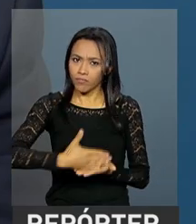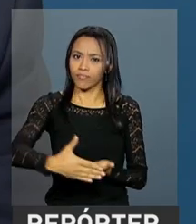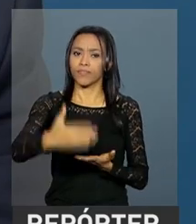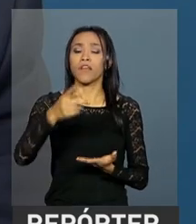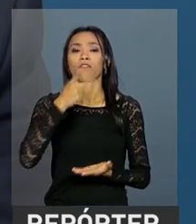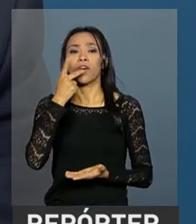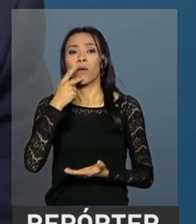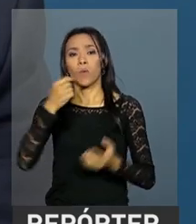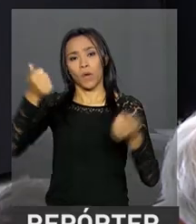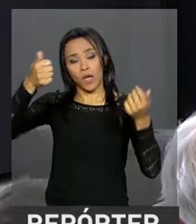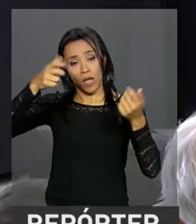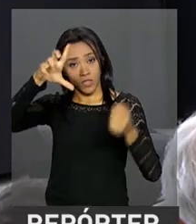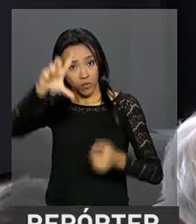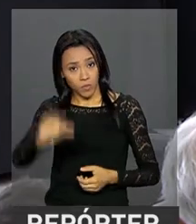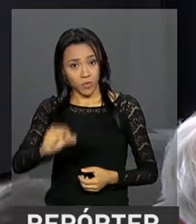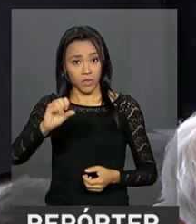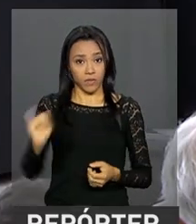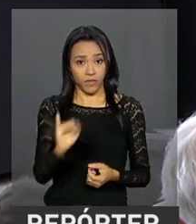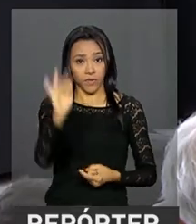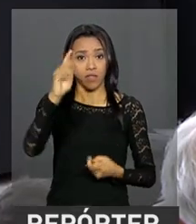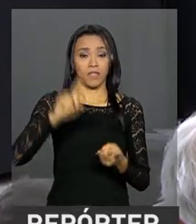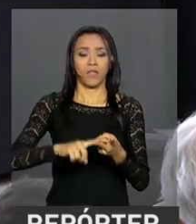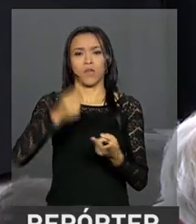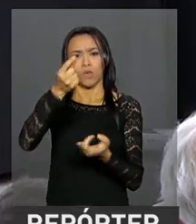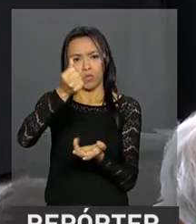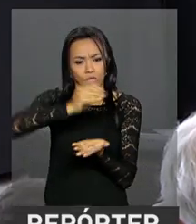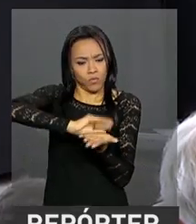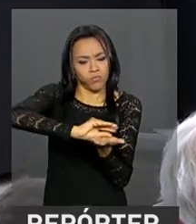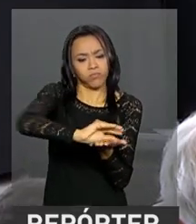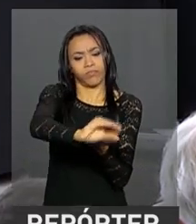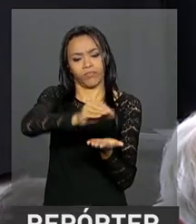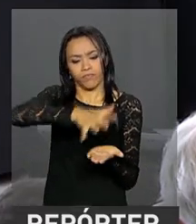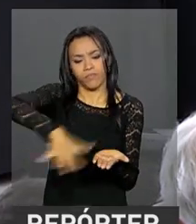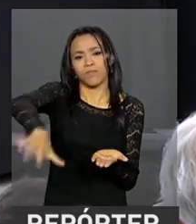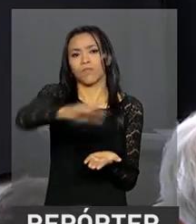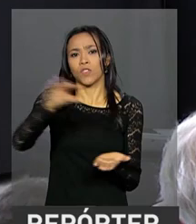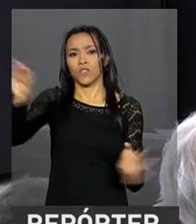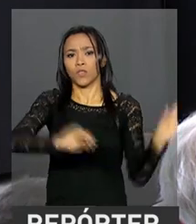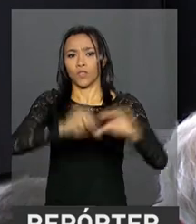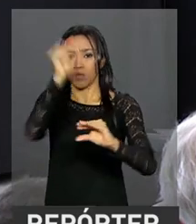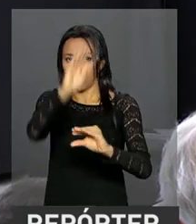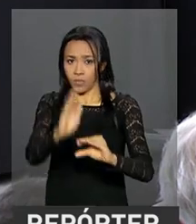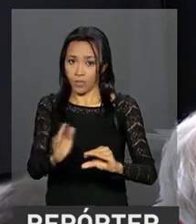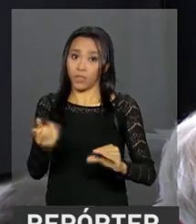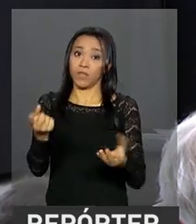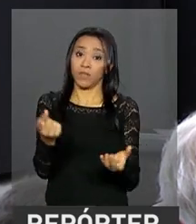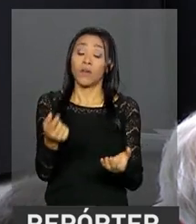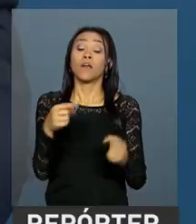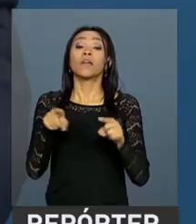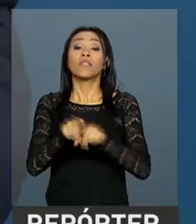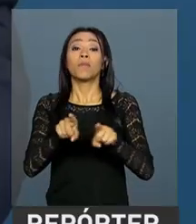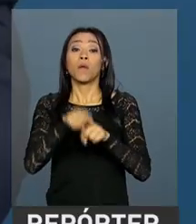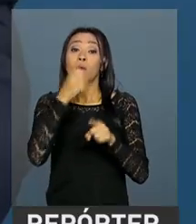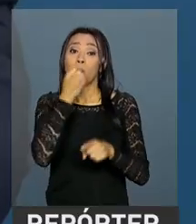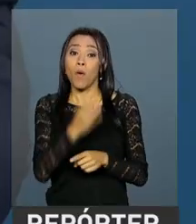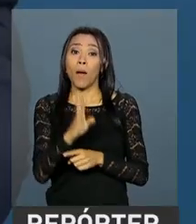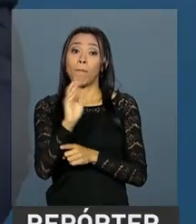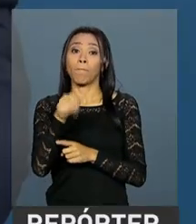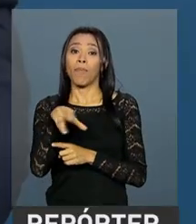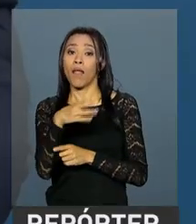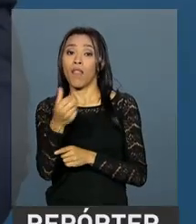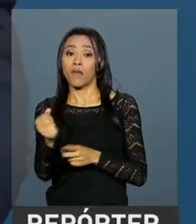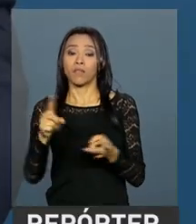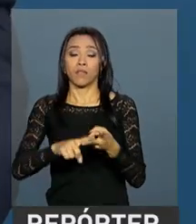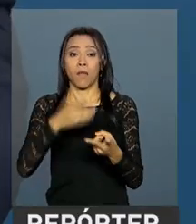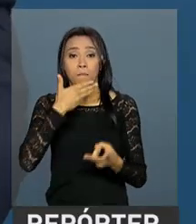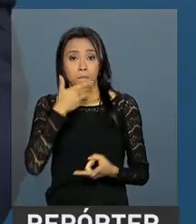a queda da inflação, o aumento do investimento estrangeiro direto, o bom resultado da balança comercial, a melhora das